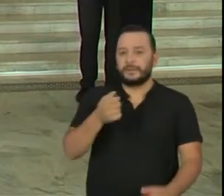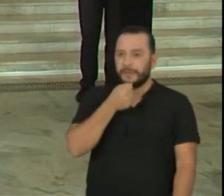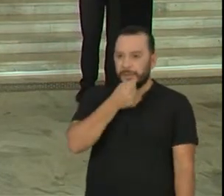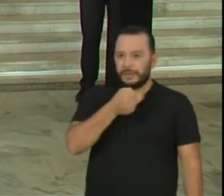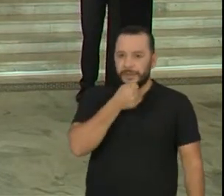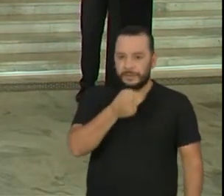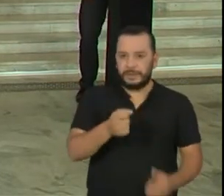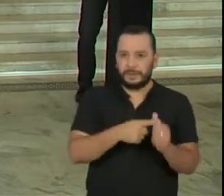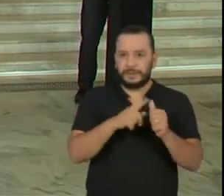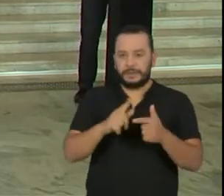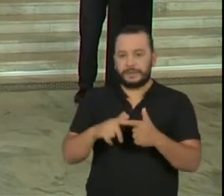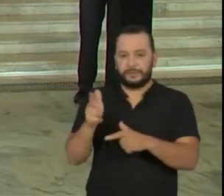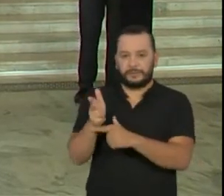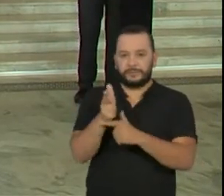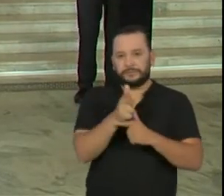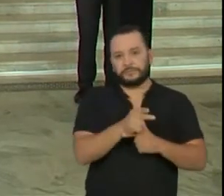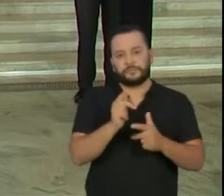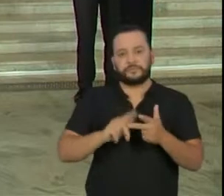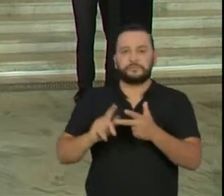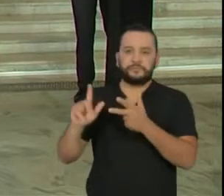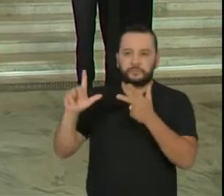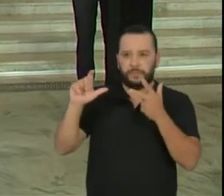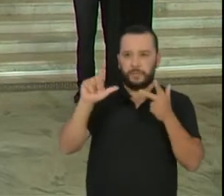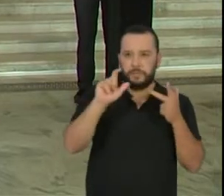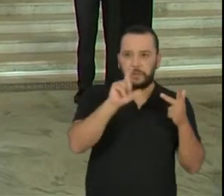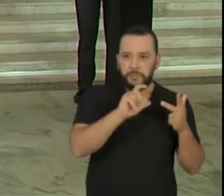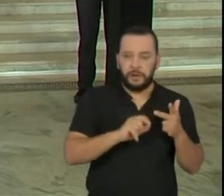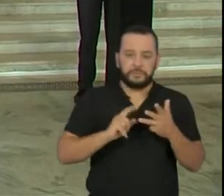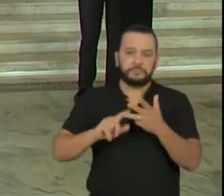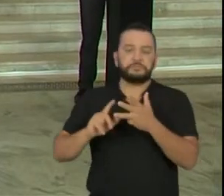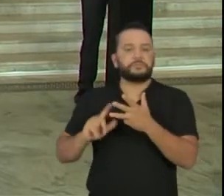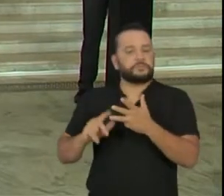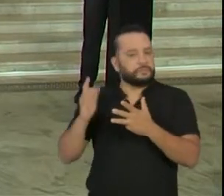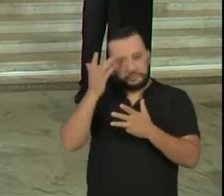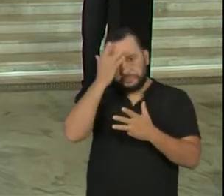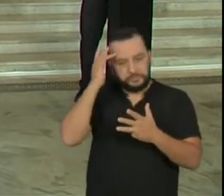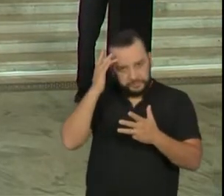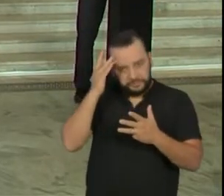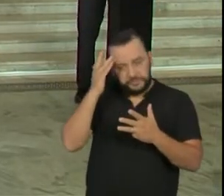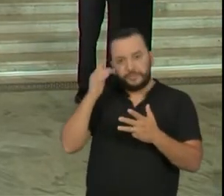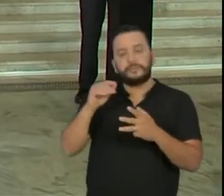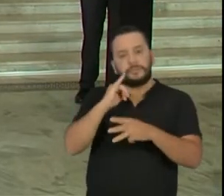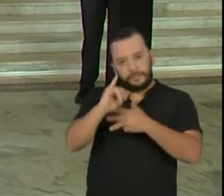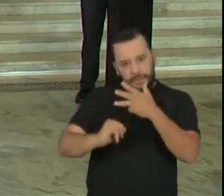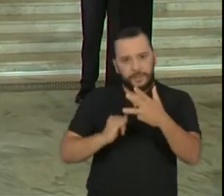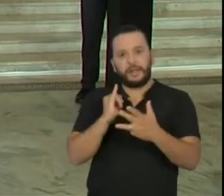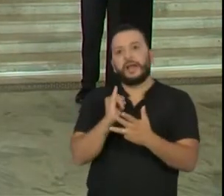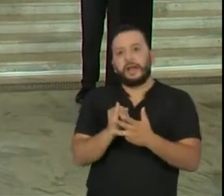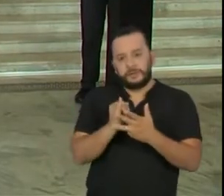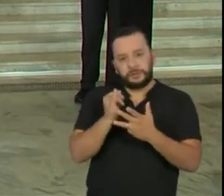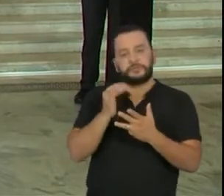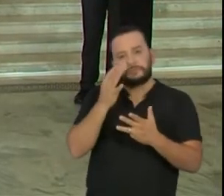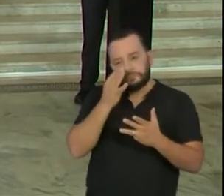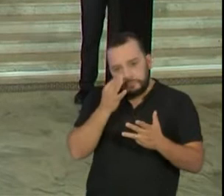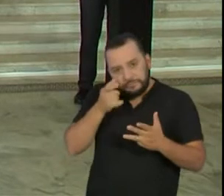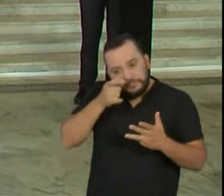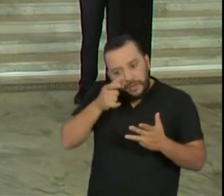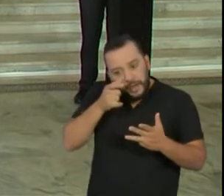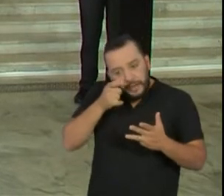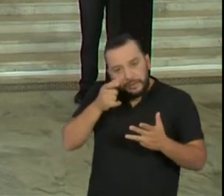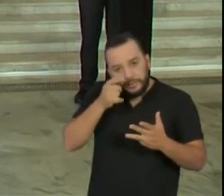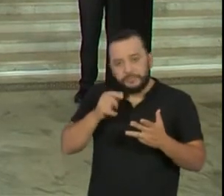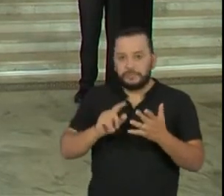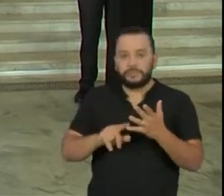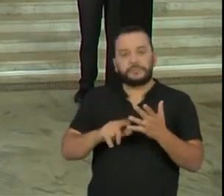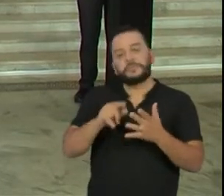jornalistas, cinegrafistas, fotógrafos, que estão aqui, os jornalistas que estão também online nos acompanhando e a você que está